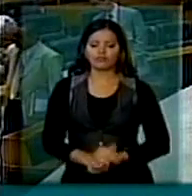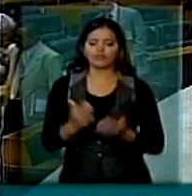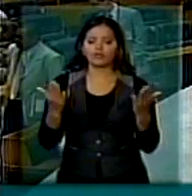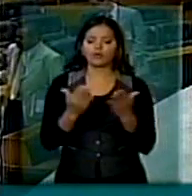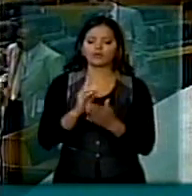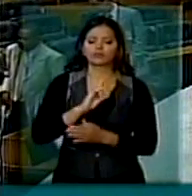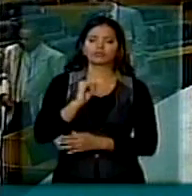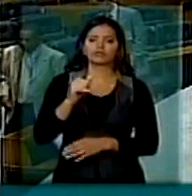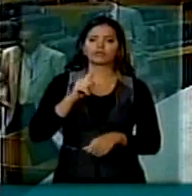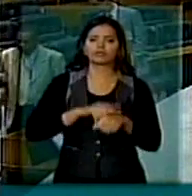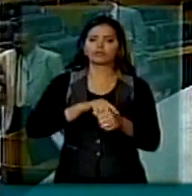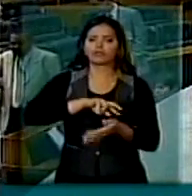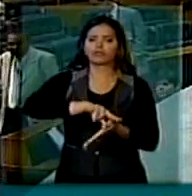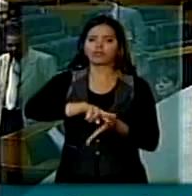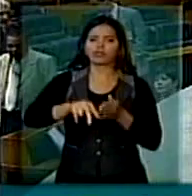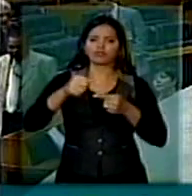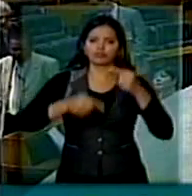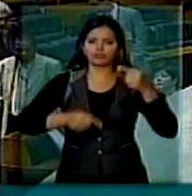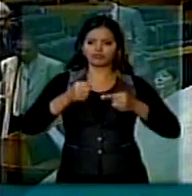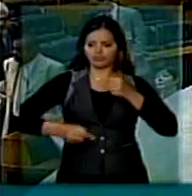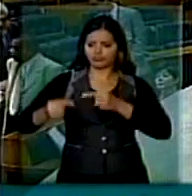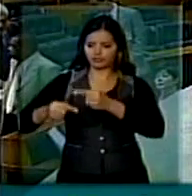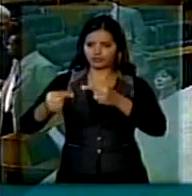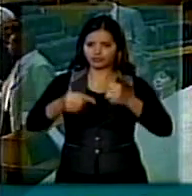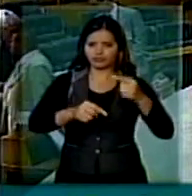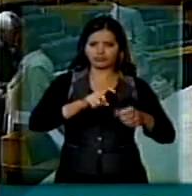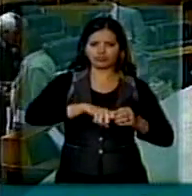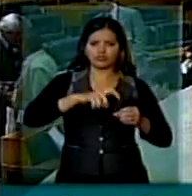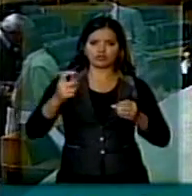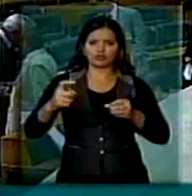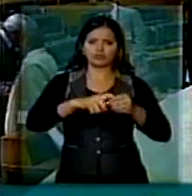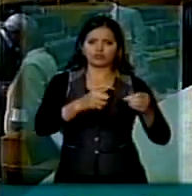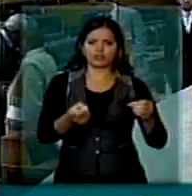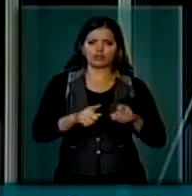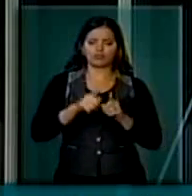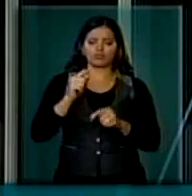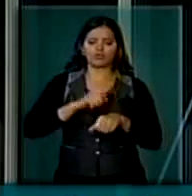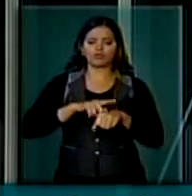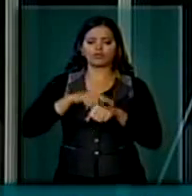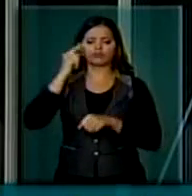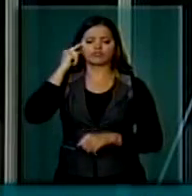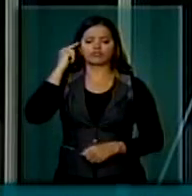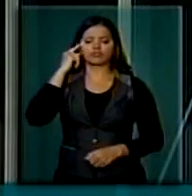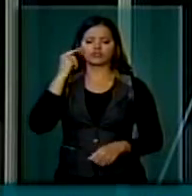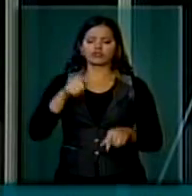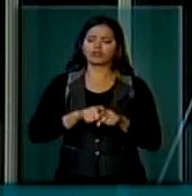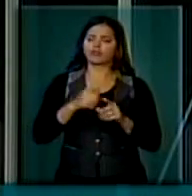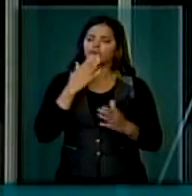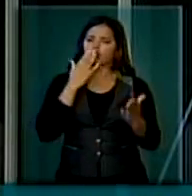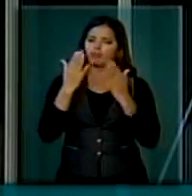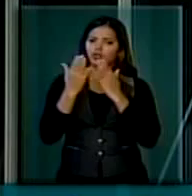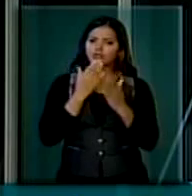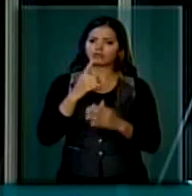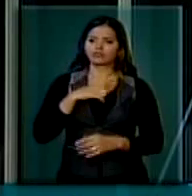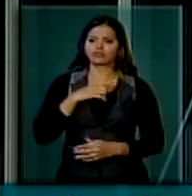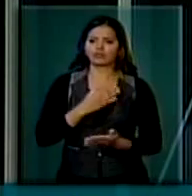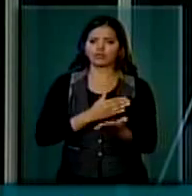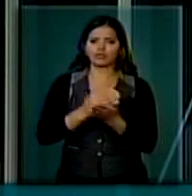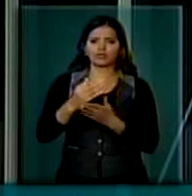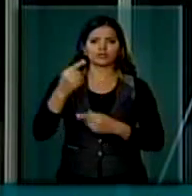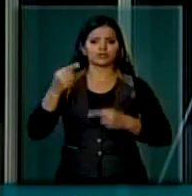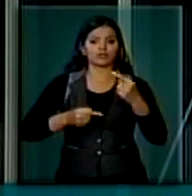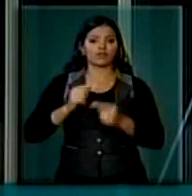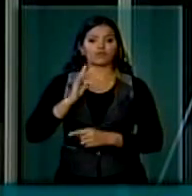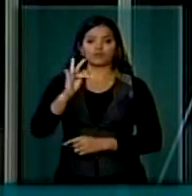é um prazo de várias desincompatibilizações e é um momento de reflexão e de comparação. E, de alguma maneira, já se começa o debate sobre o